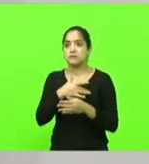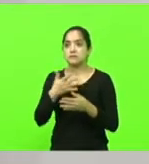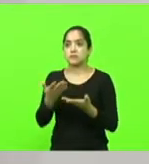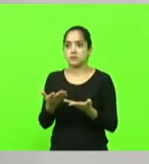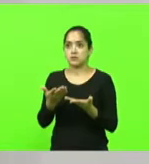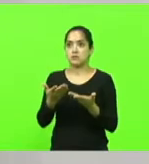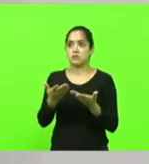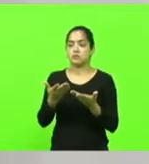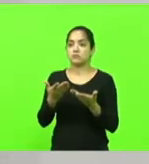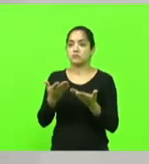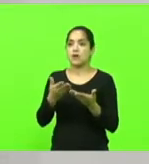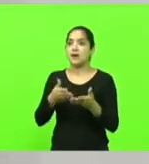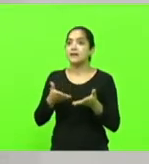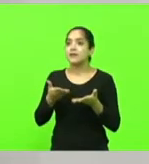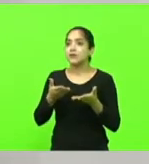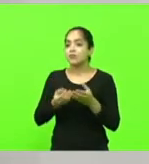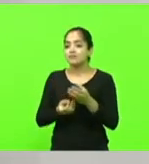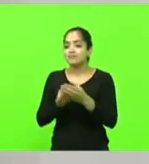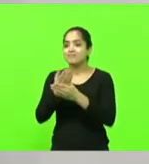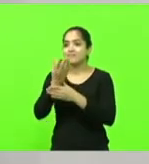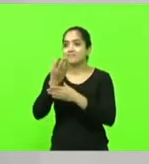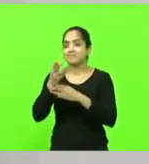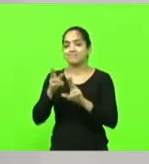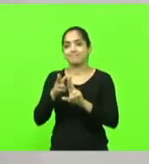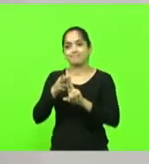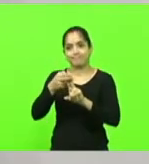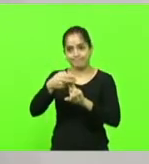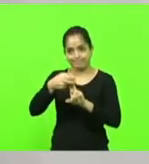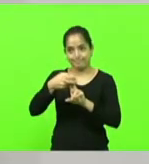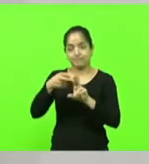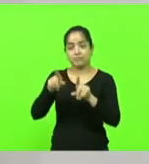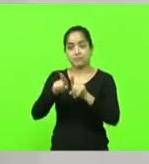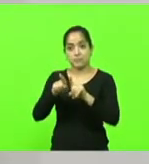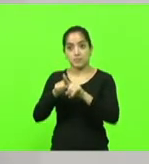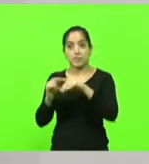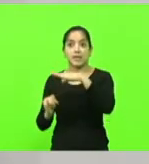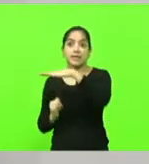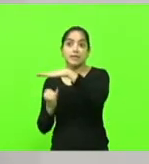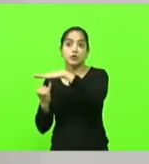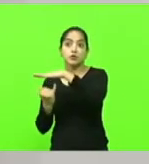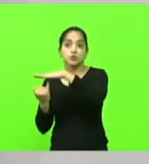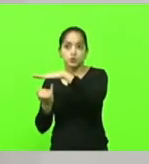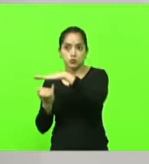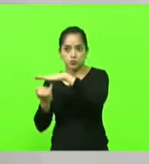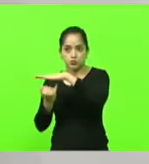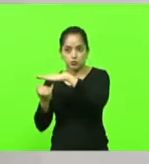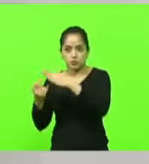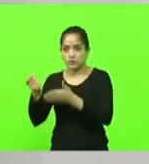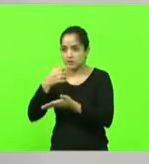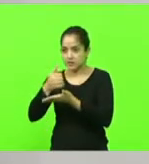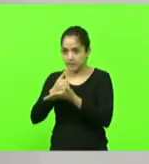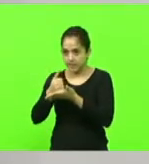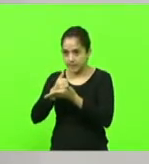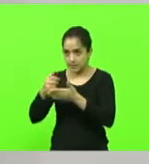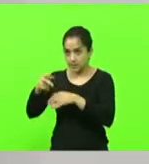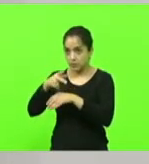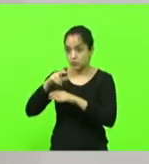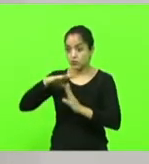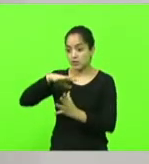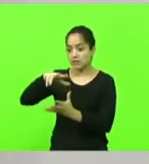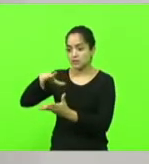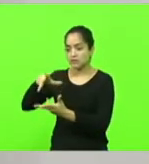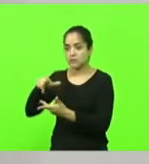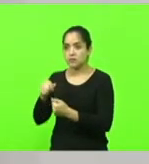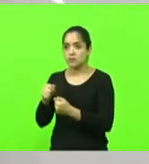SUS. Também fez grande enfrentamento contra a indústria farmacêutica internacional, que tentava